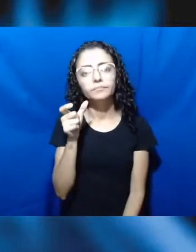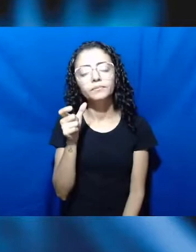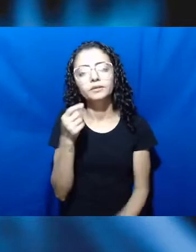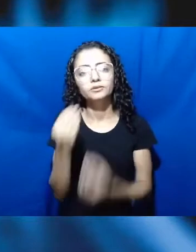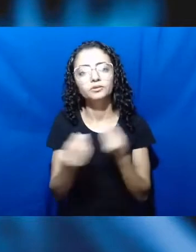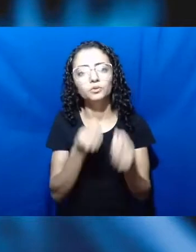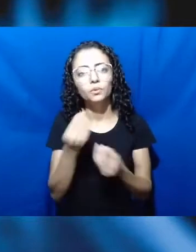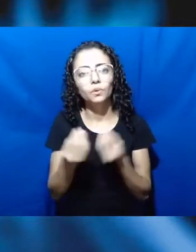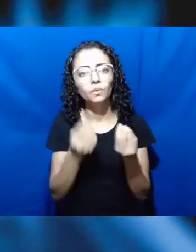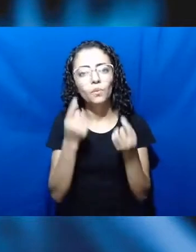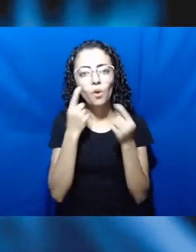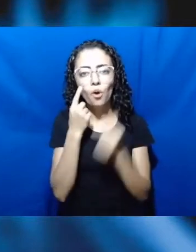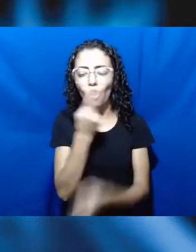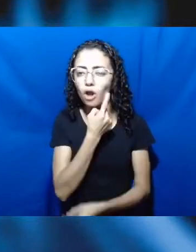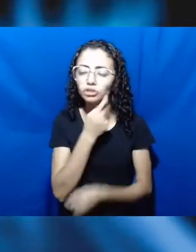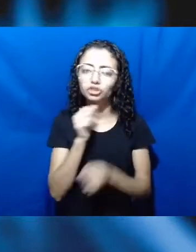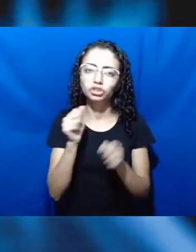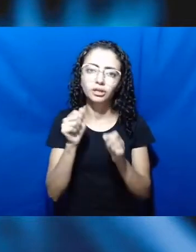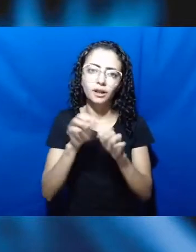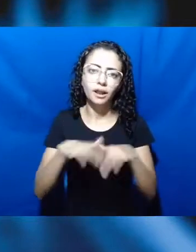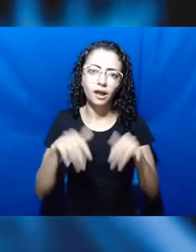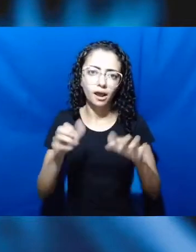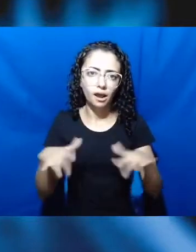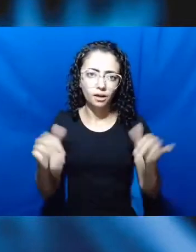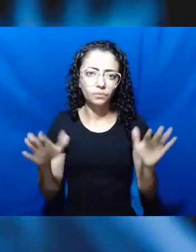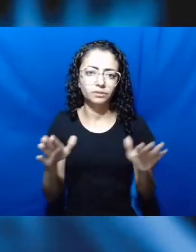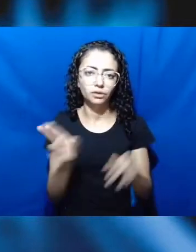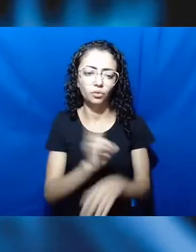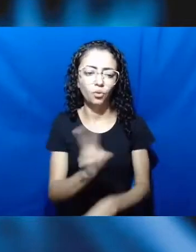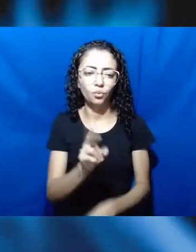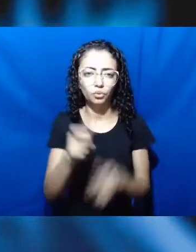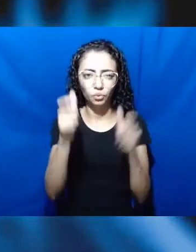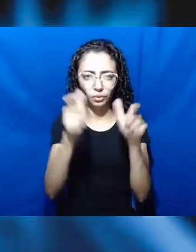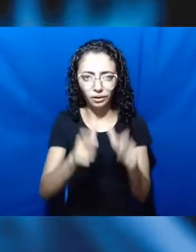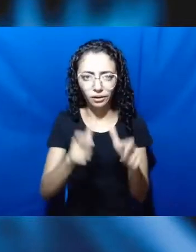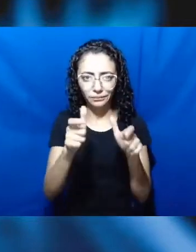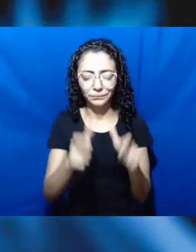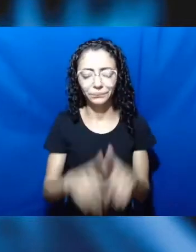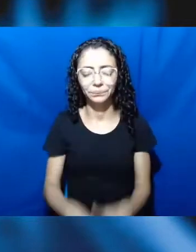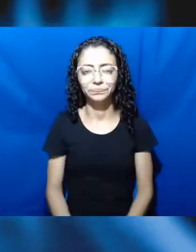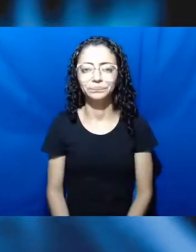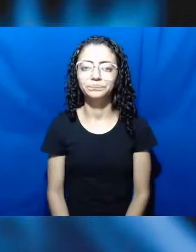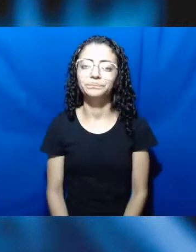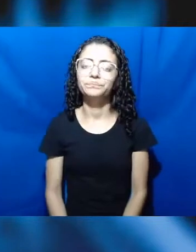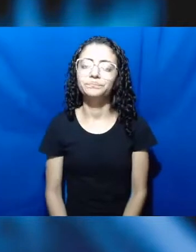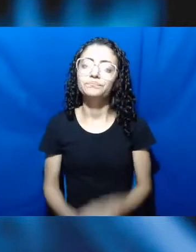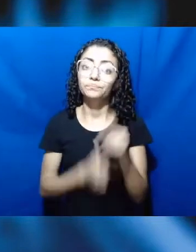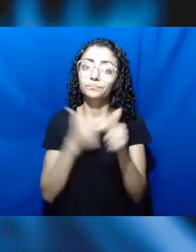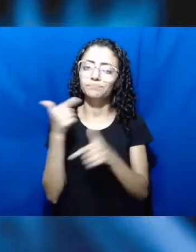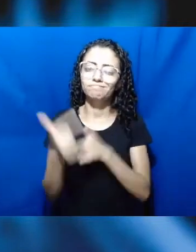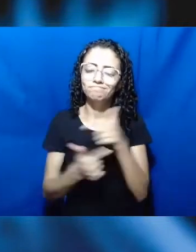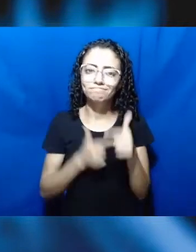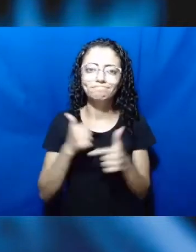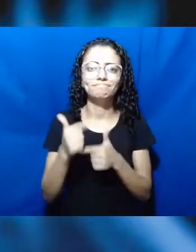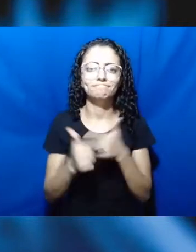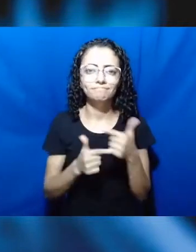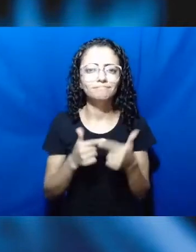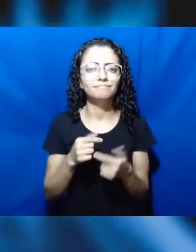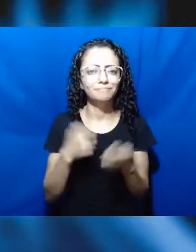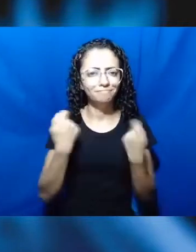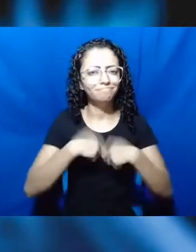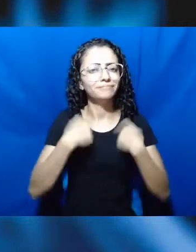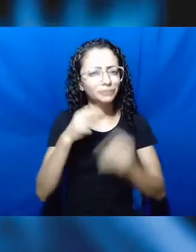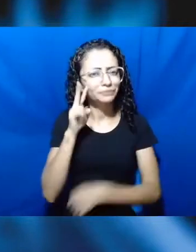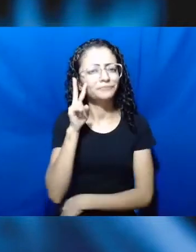mergulho na nascente do Parque de Olhos d'Água. Né? É um trabalho assim, tem que ver, vamos